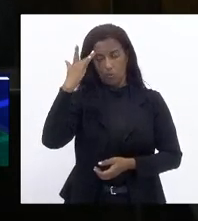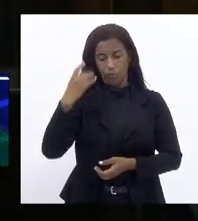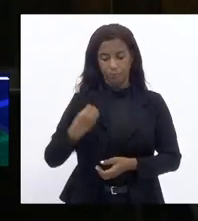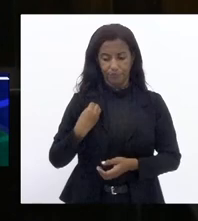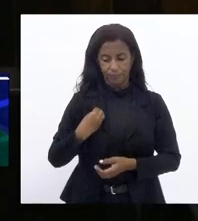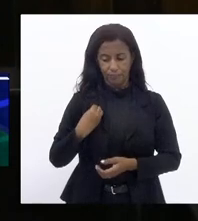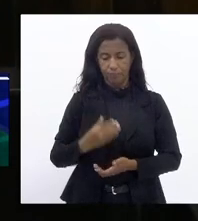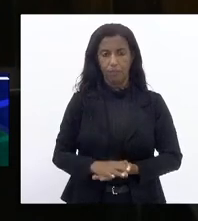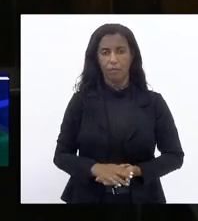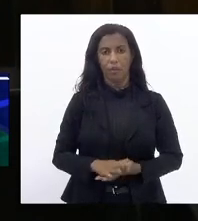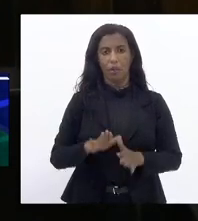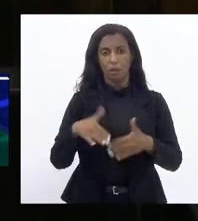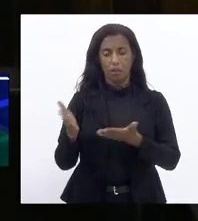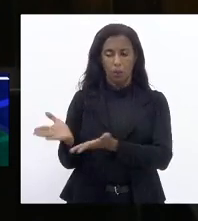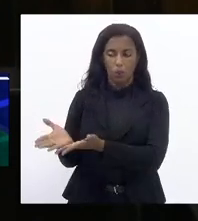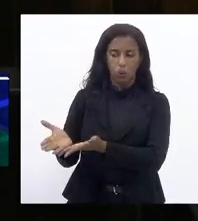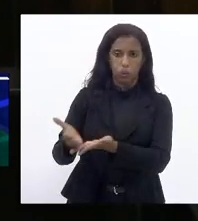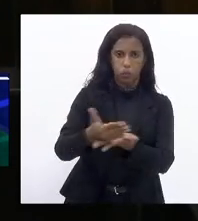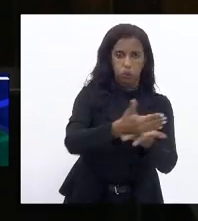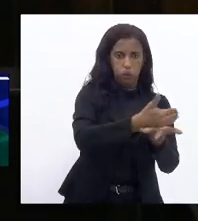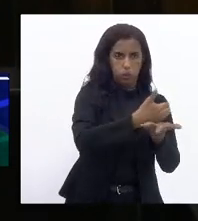E tem uma arrecadação de